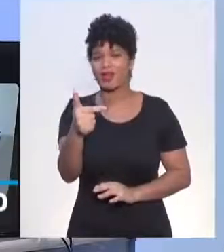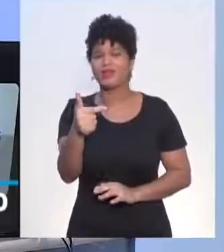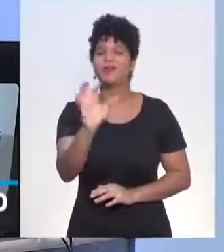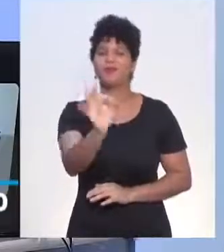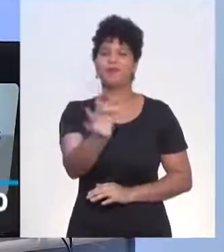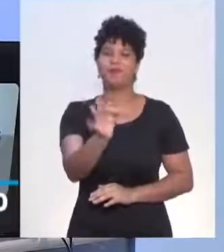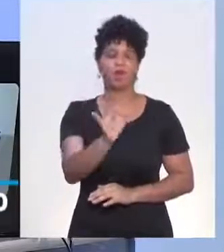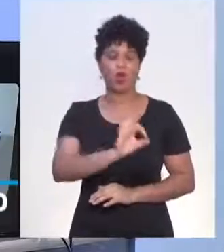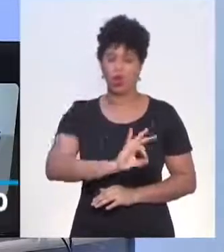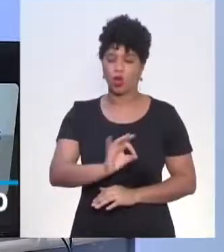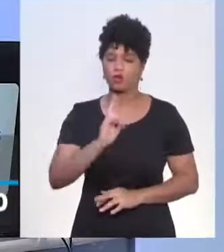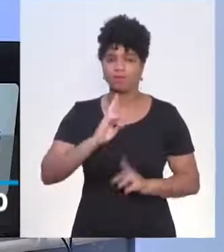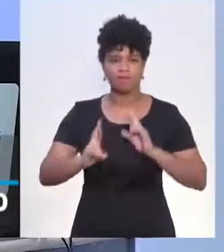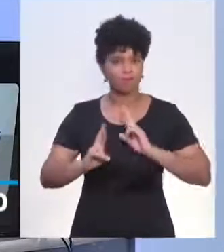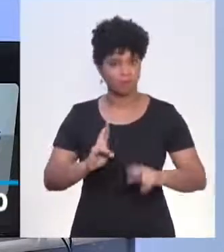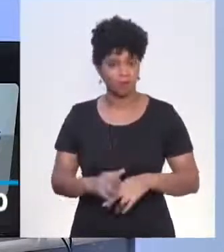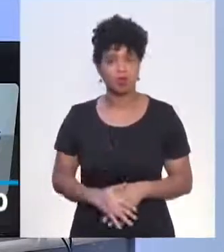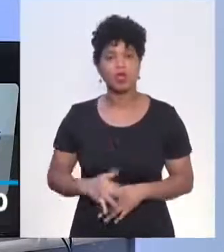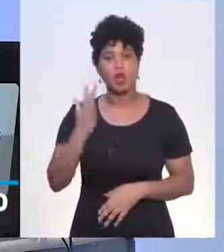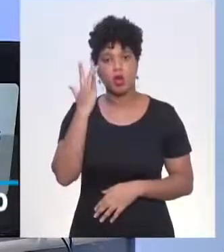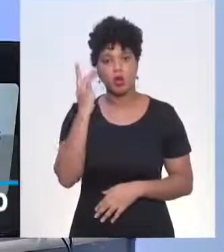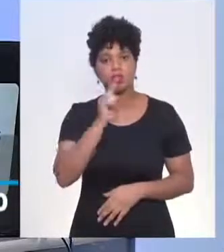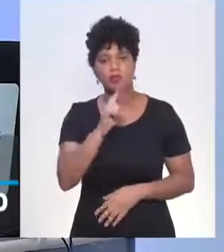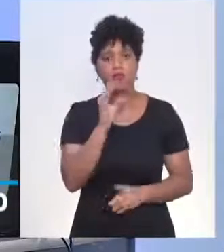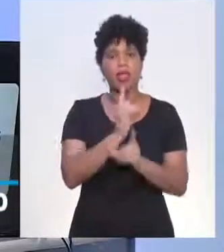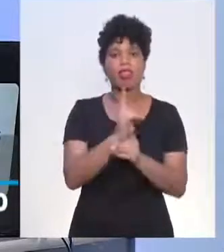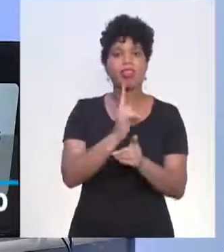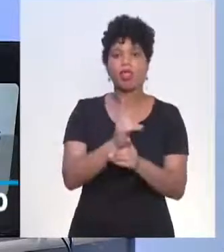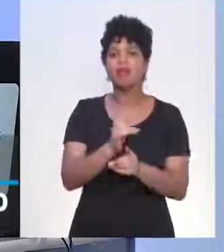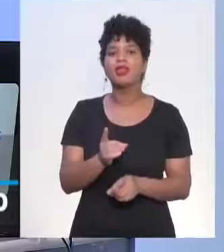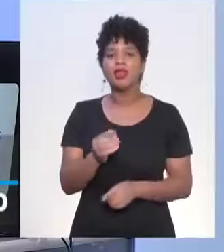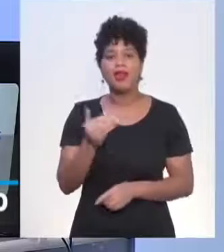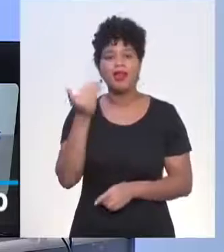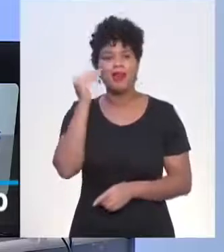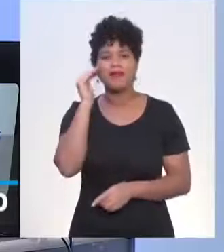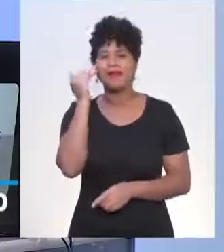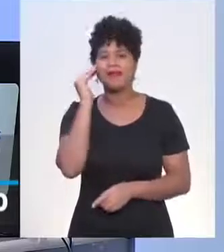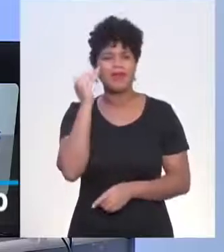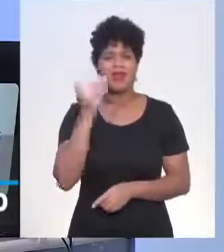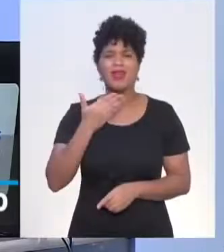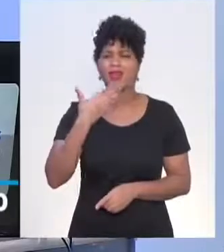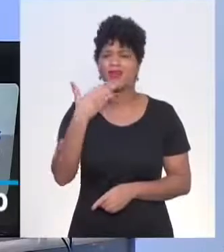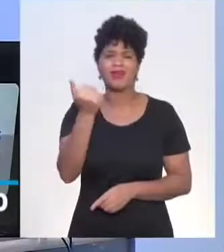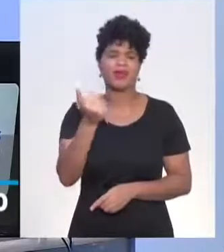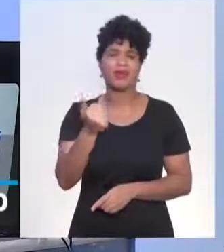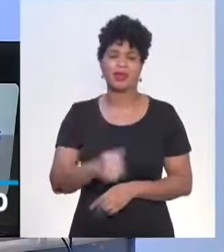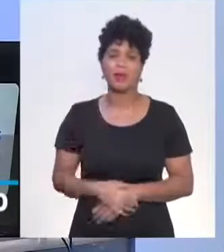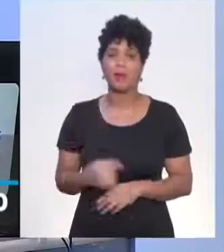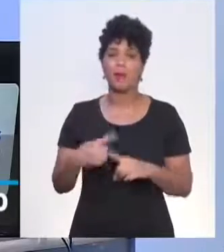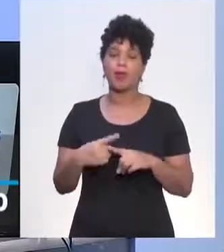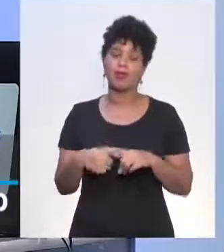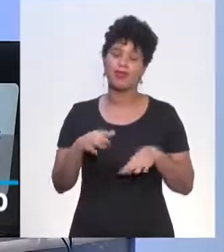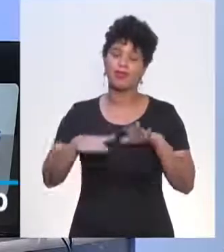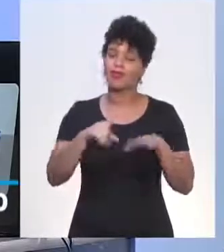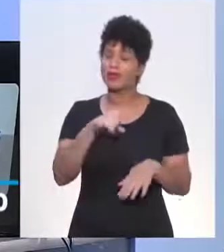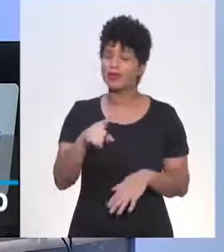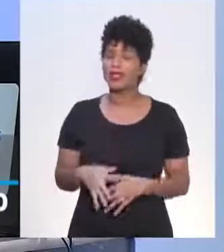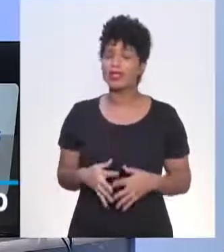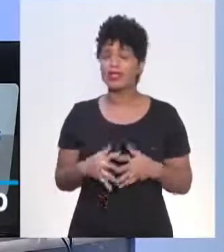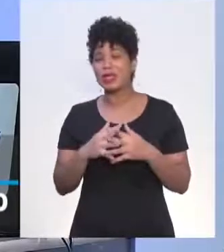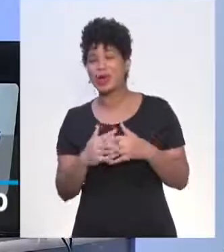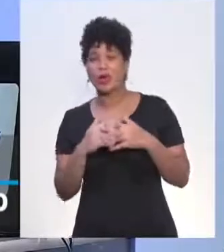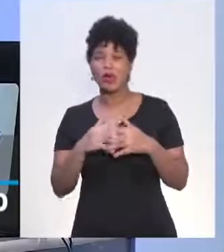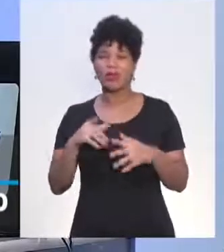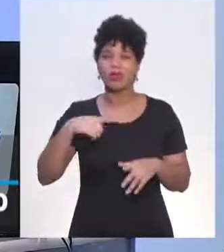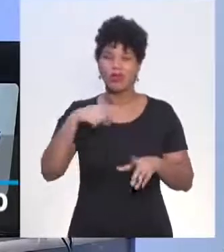isso mesmo. Então, essa ideia aí, acho que identificar é o mais fácil quando você constrói o gráfico. Talvez o problema seja construir o